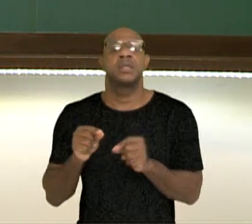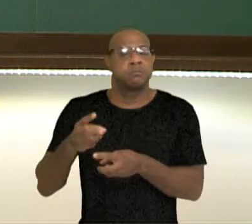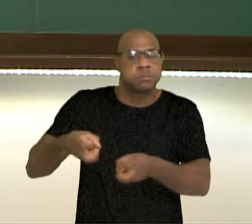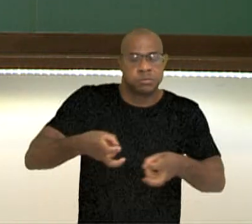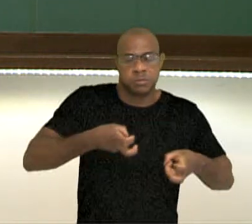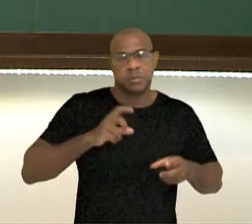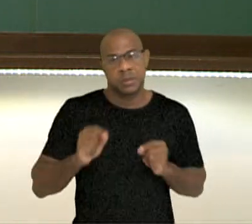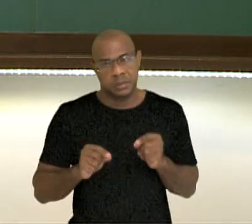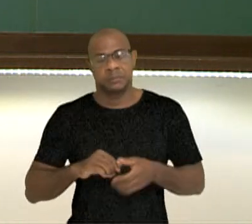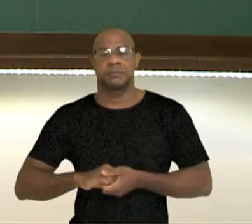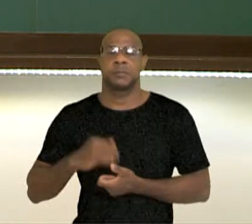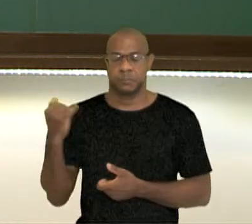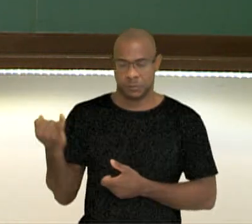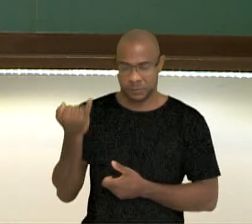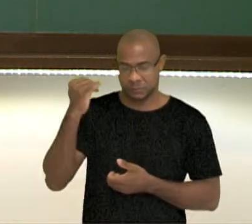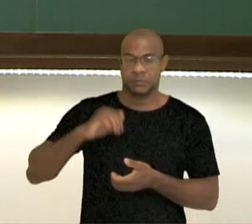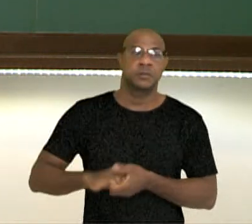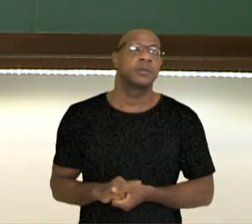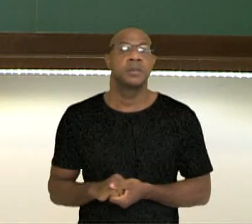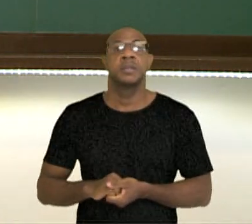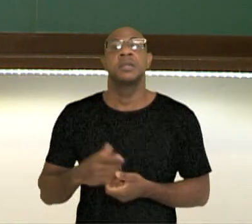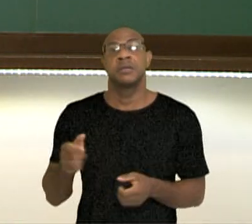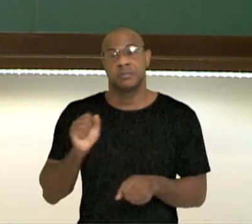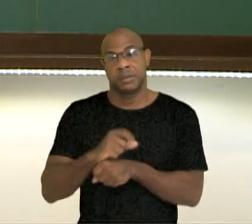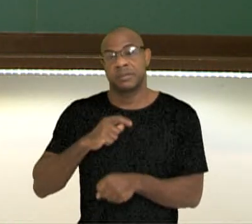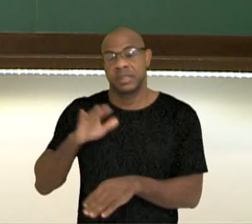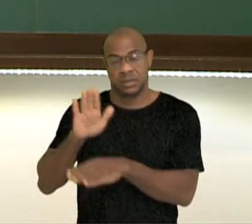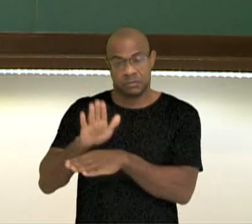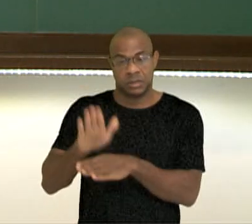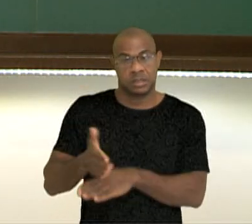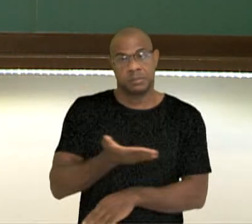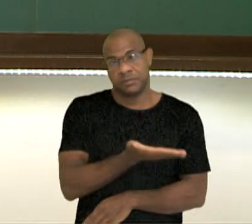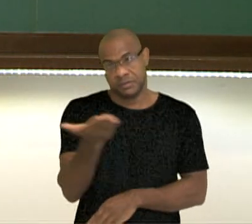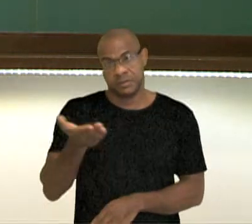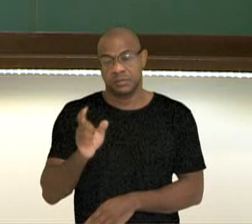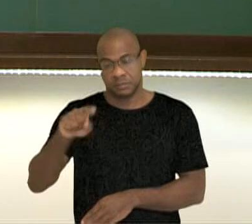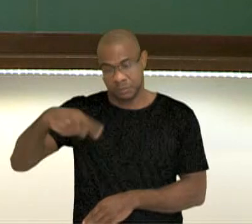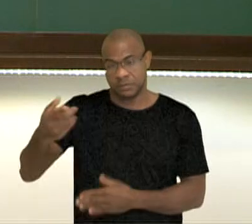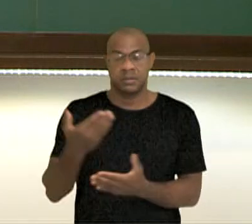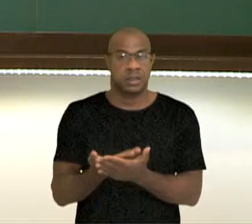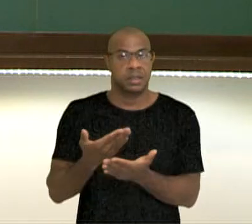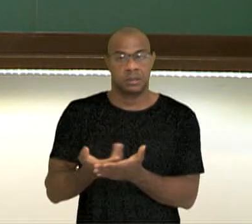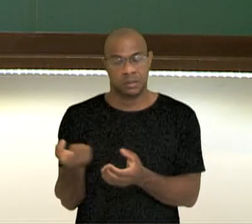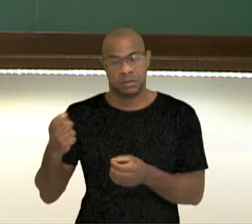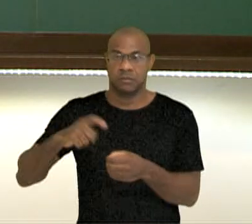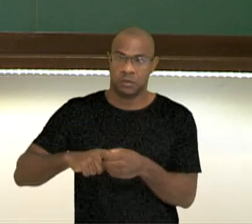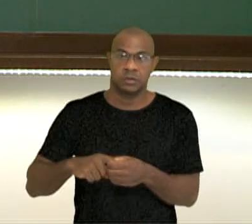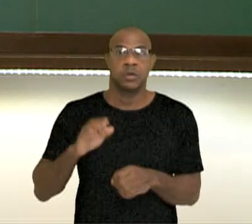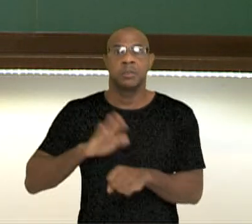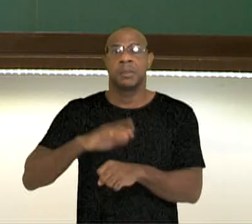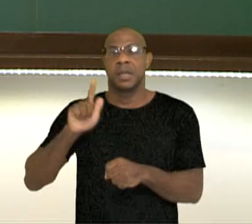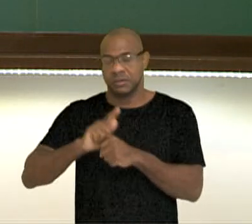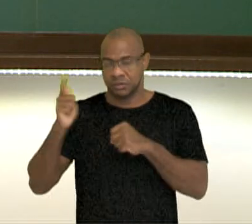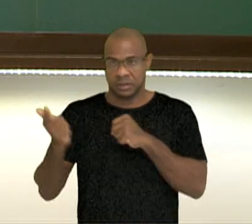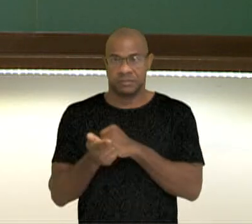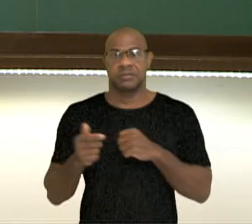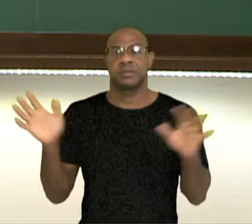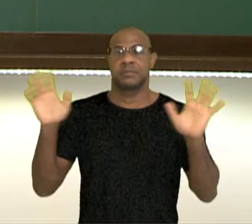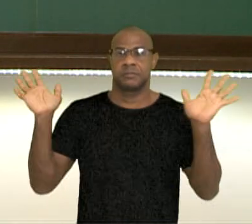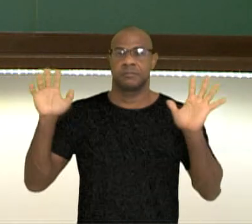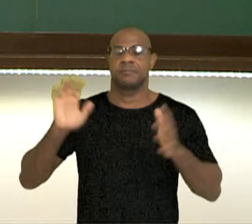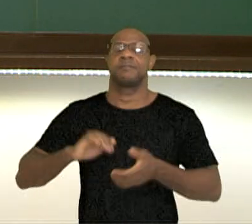bastante importante a nossa aula. Espero ter contribuído com vocês, voltamos numa próxima aula com mais geografia. Um abraço a todos.